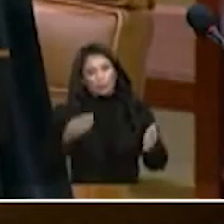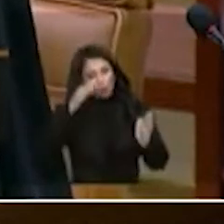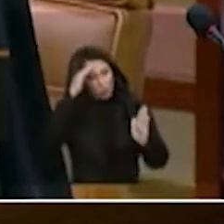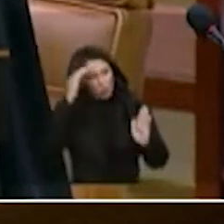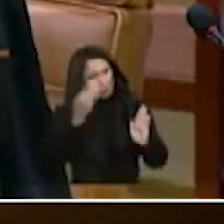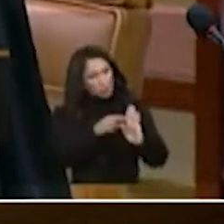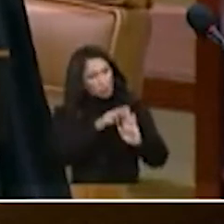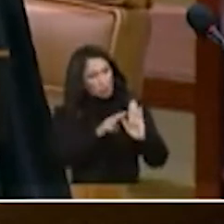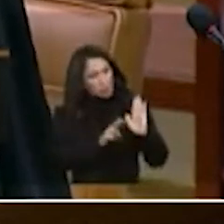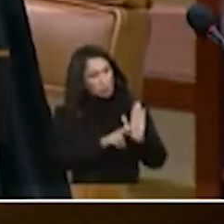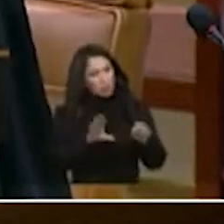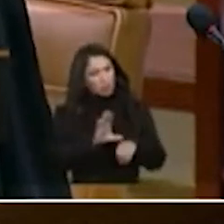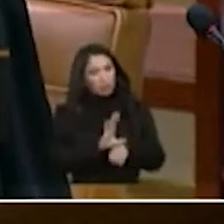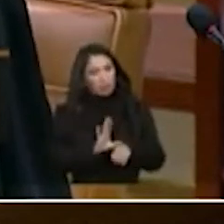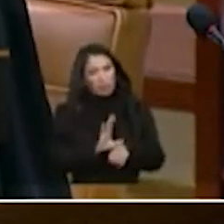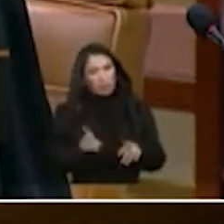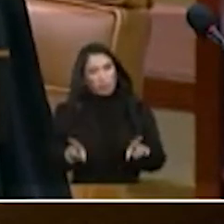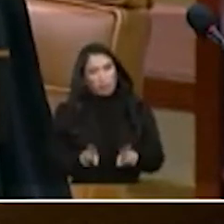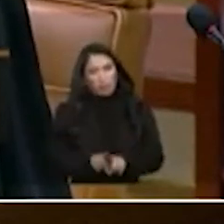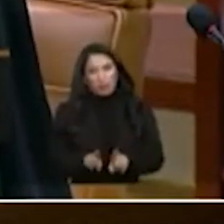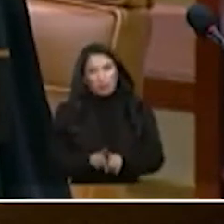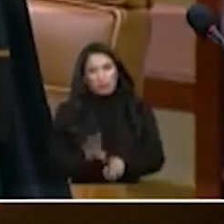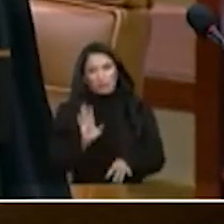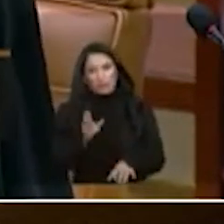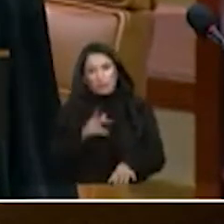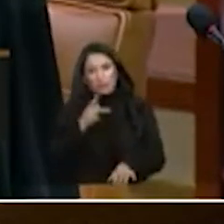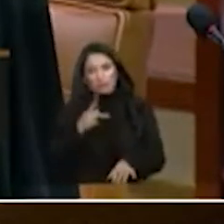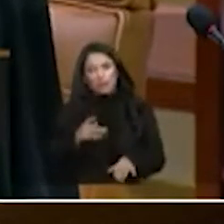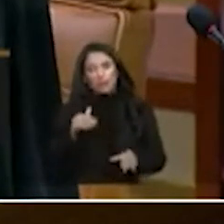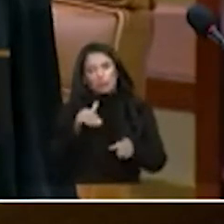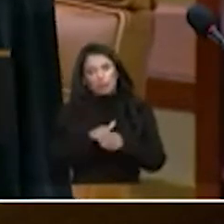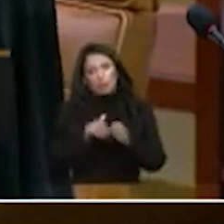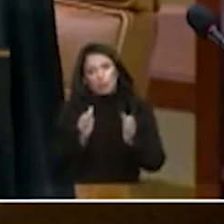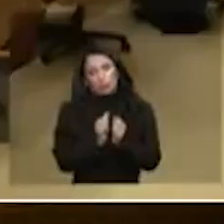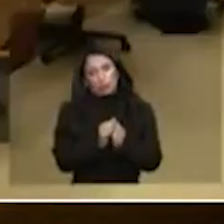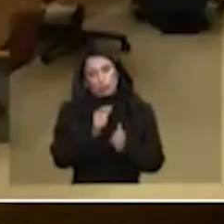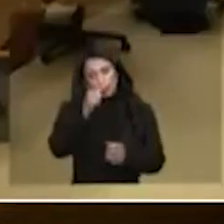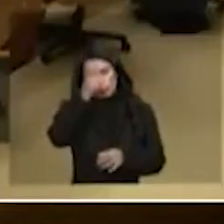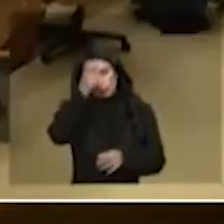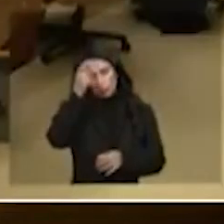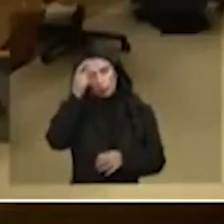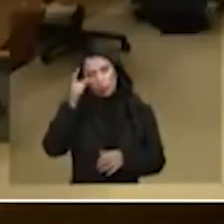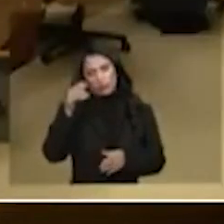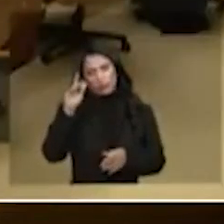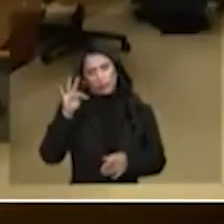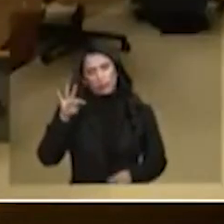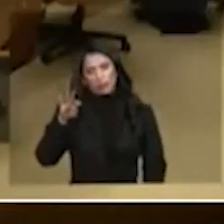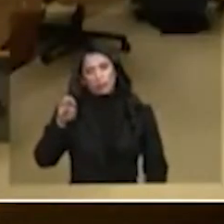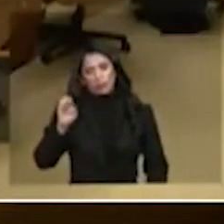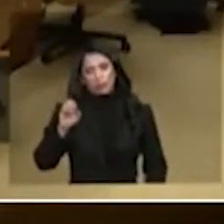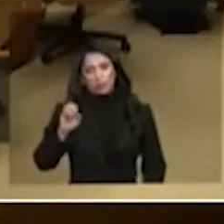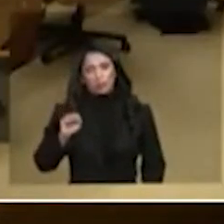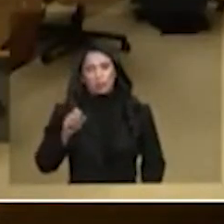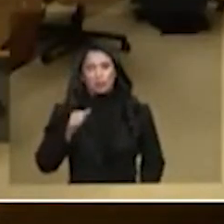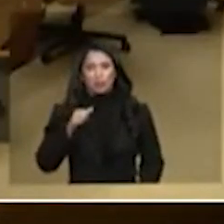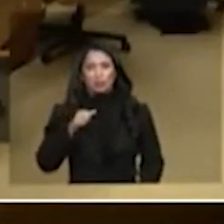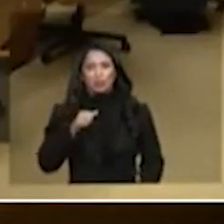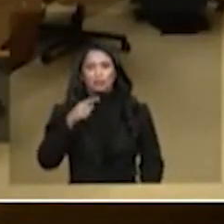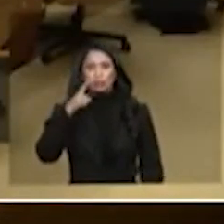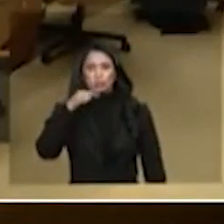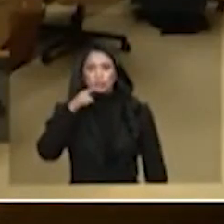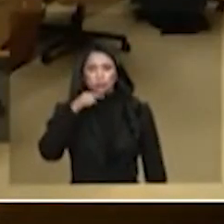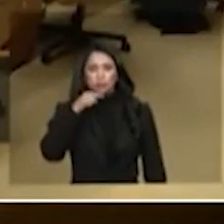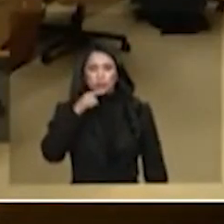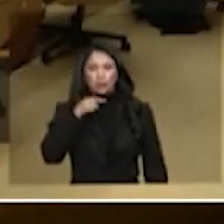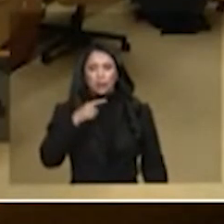à luz e que ninguém seja julgado, culpado, erroneamente. O problema é que tem muito réu preso. E essa questão de réu preso